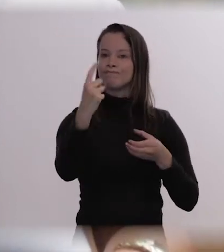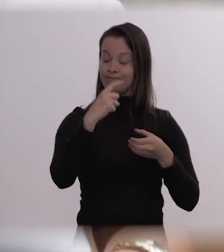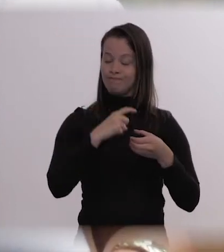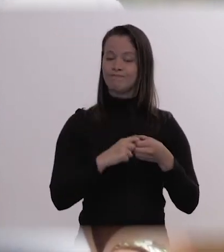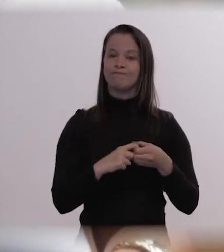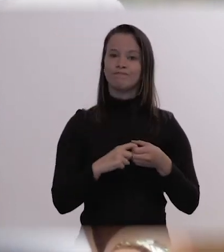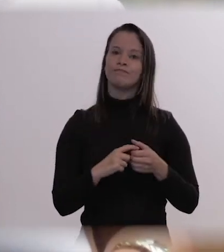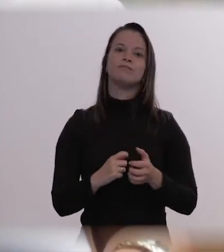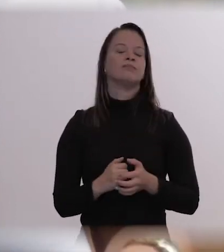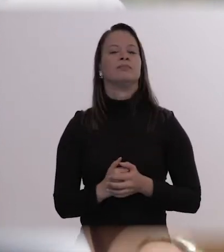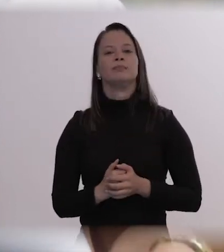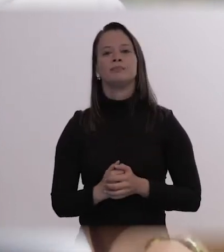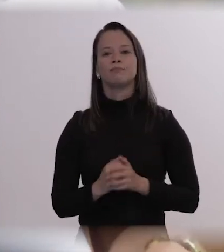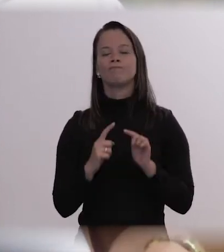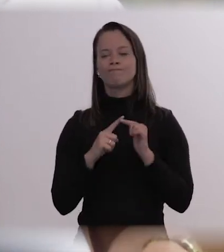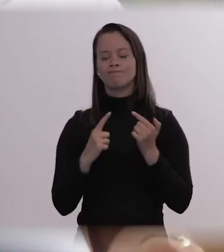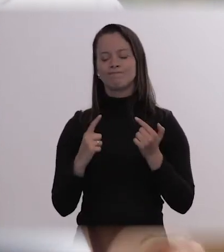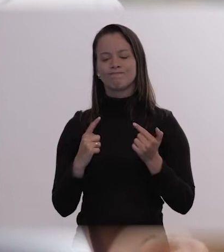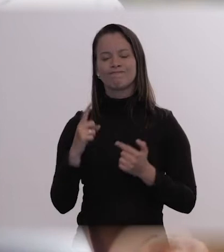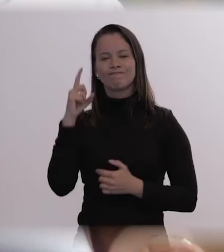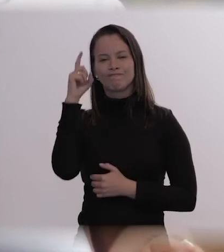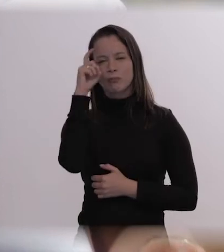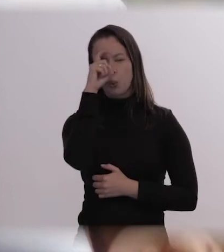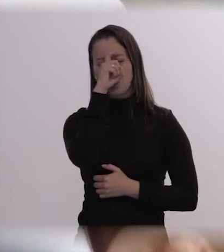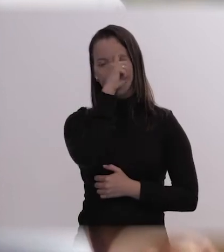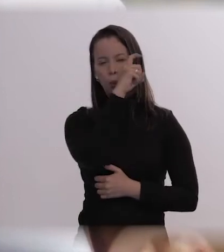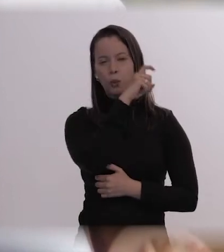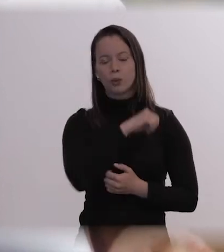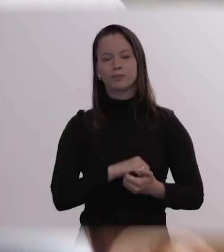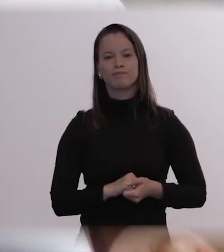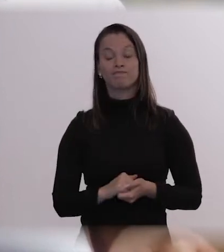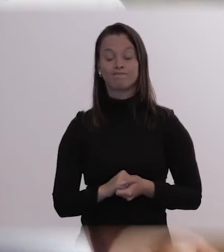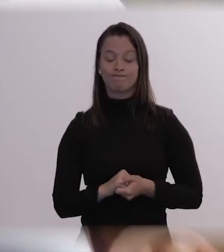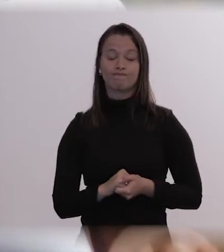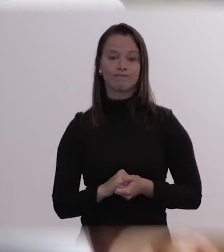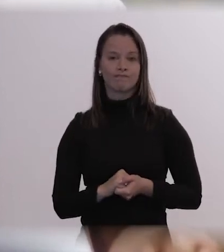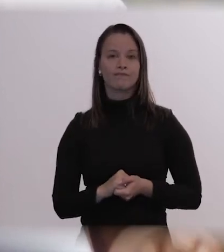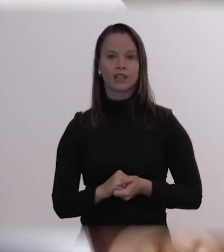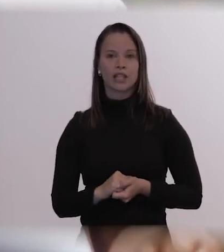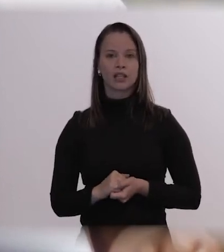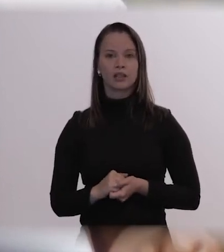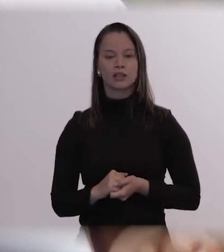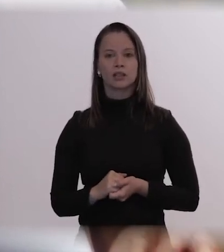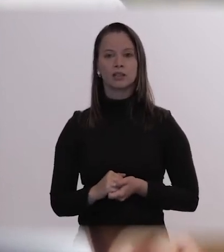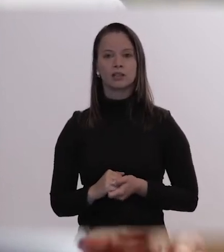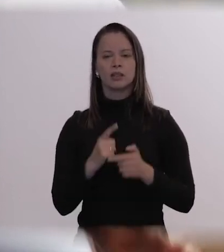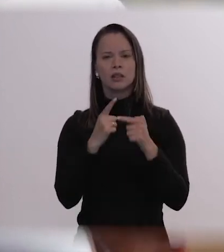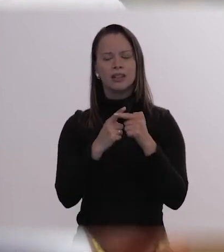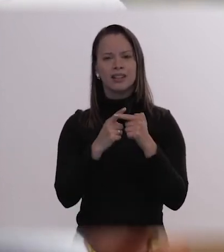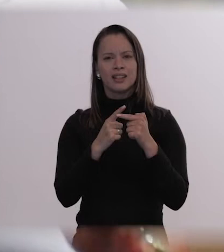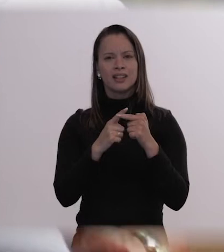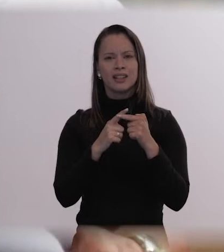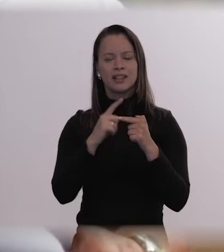situação. Mas era muito difícil, né? Era muito difícil. Porque depois que